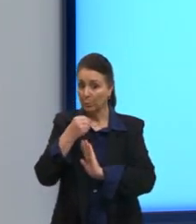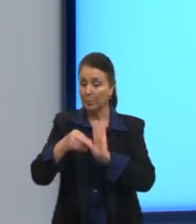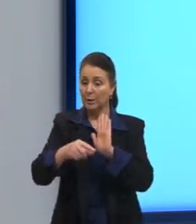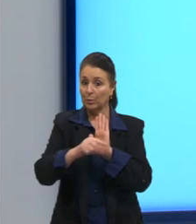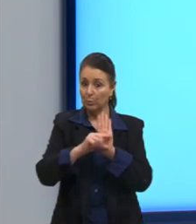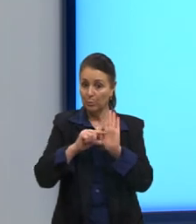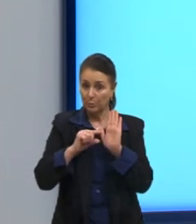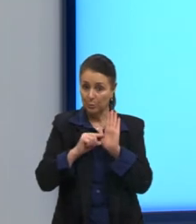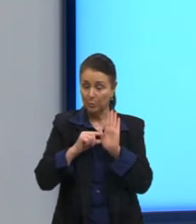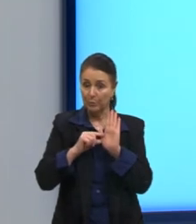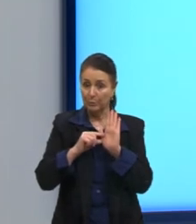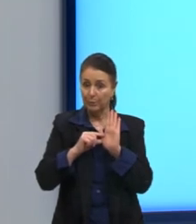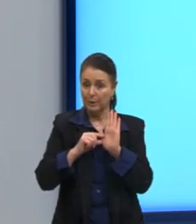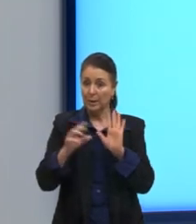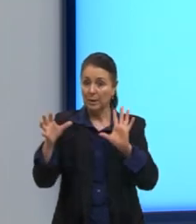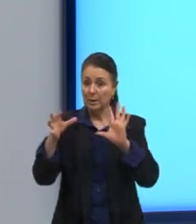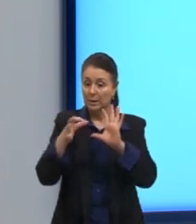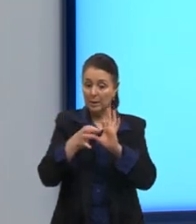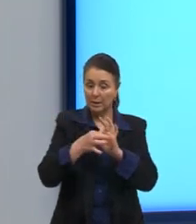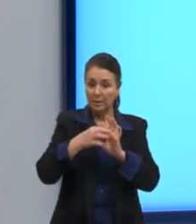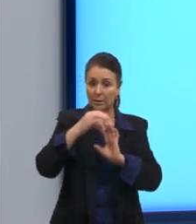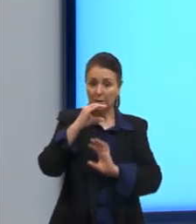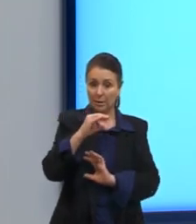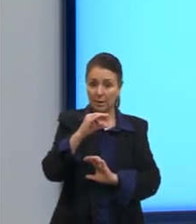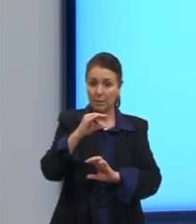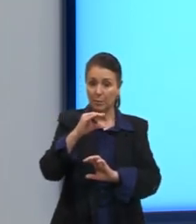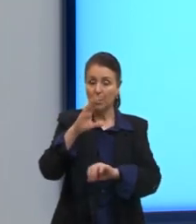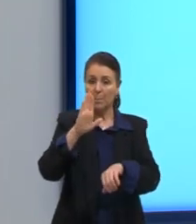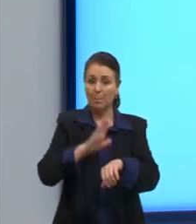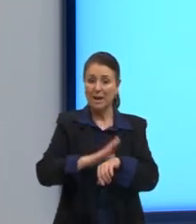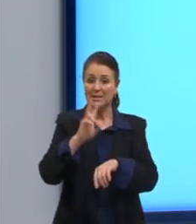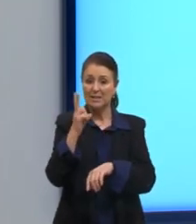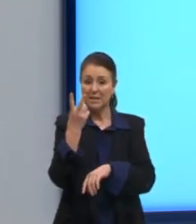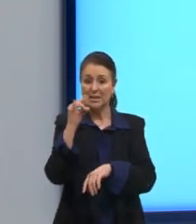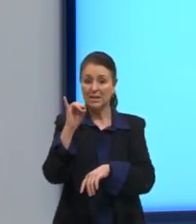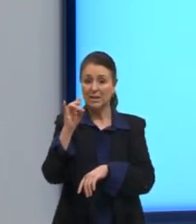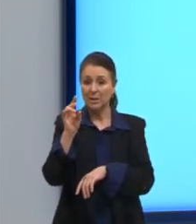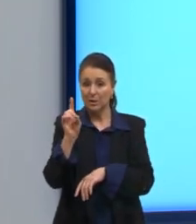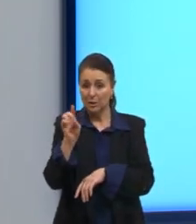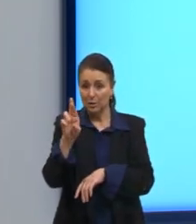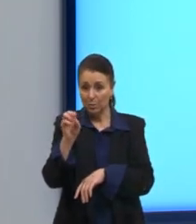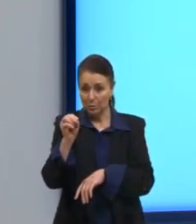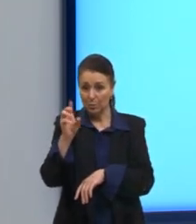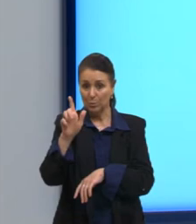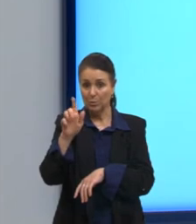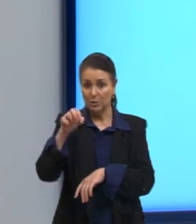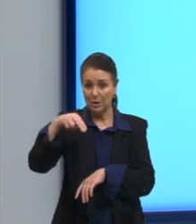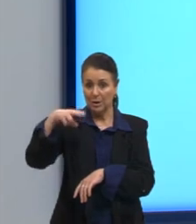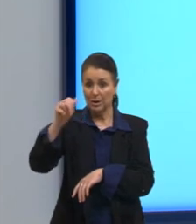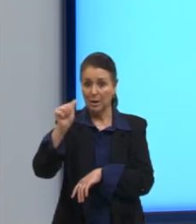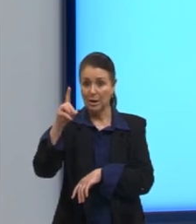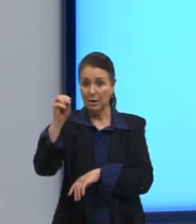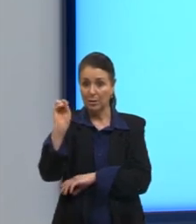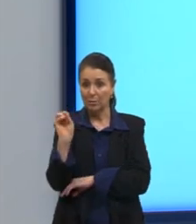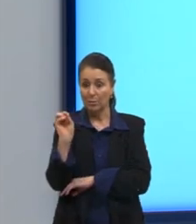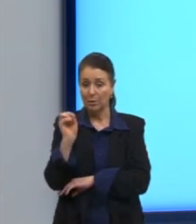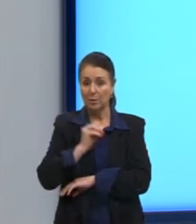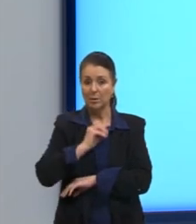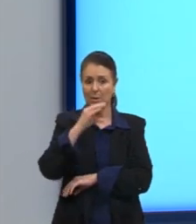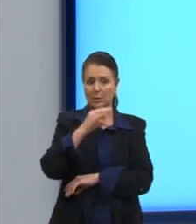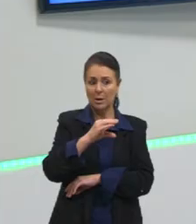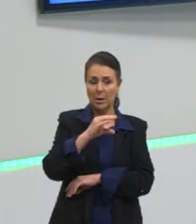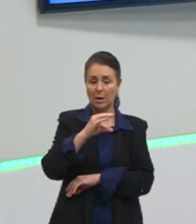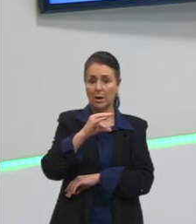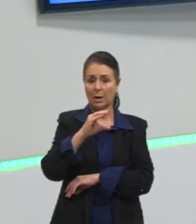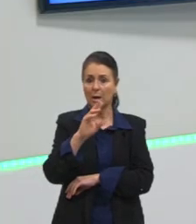ele vai se ligar o carbono mais hidrogenado ou seja se eu tenho um ch2 e um ch ele vai entrar no